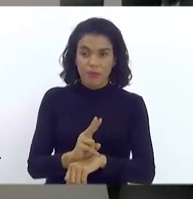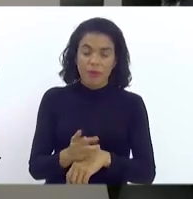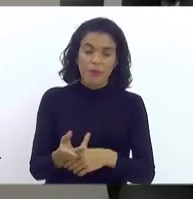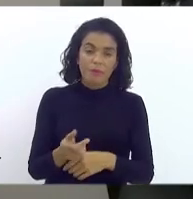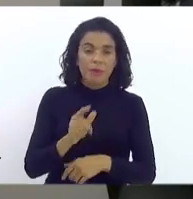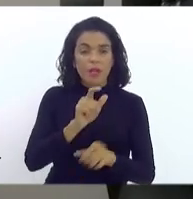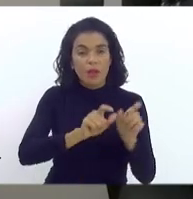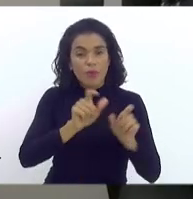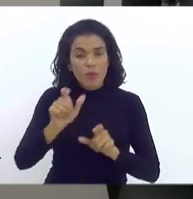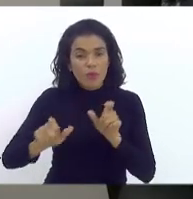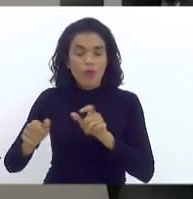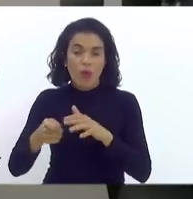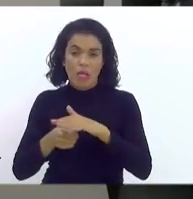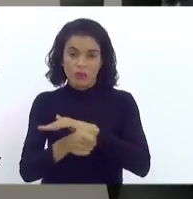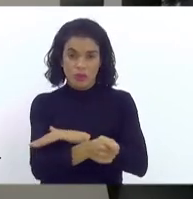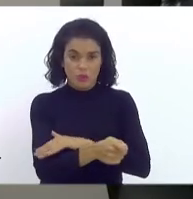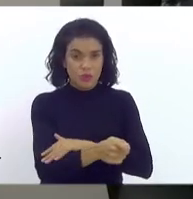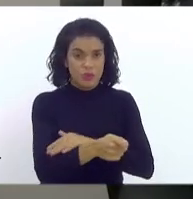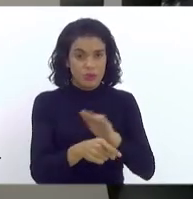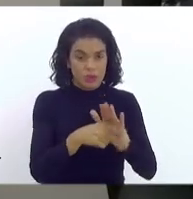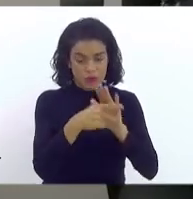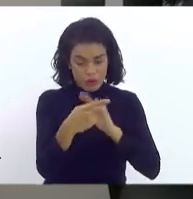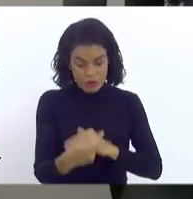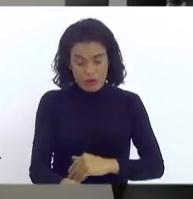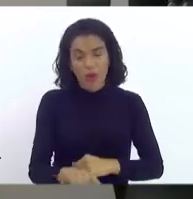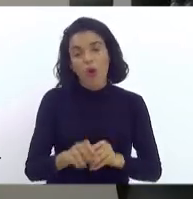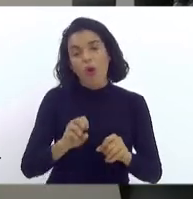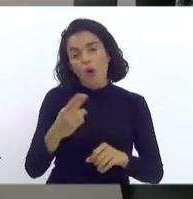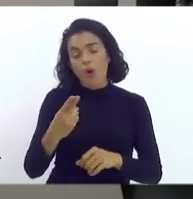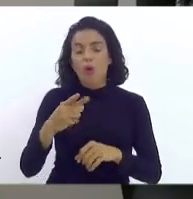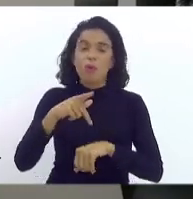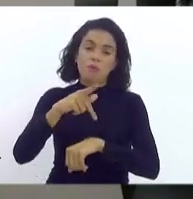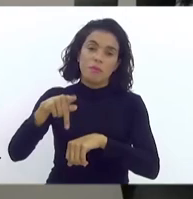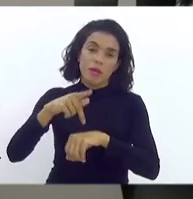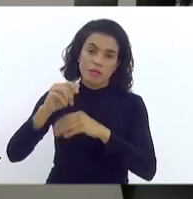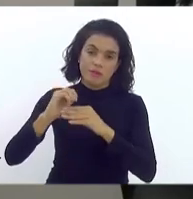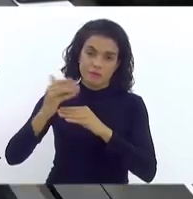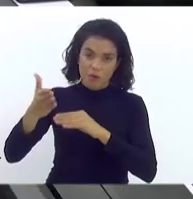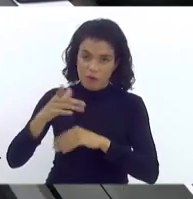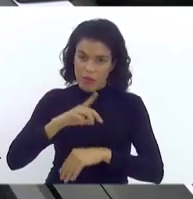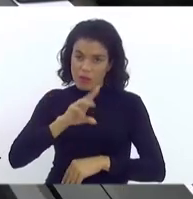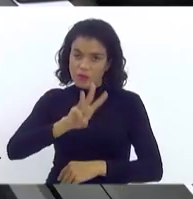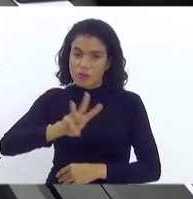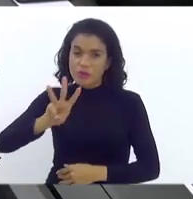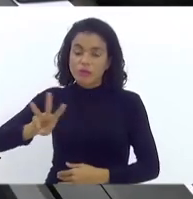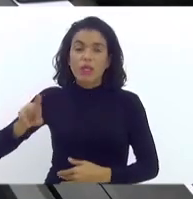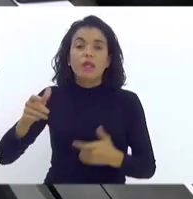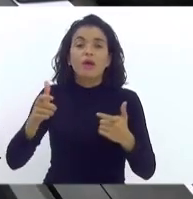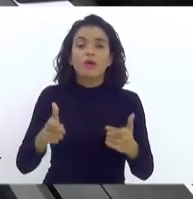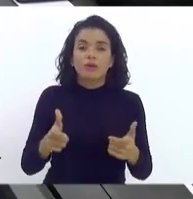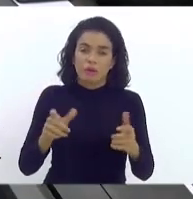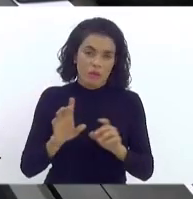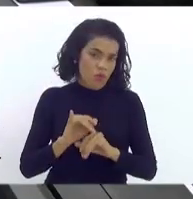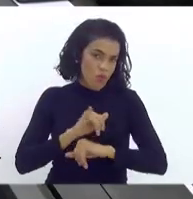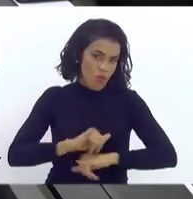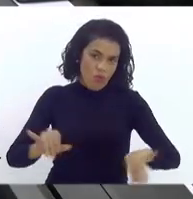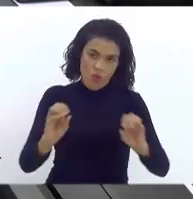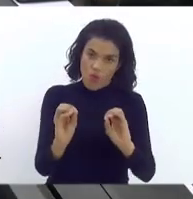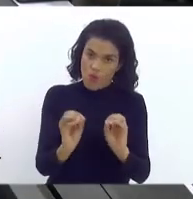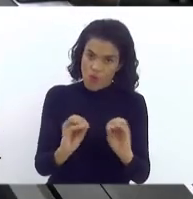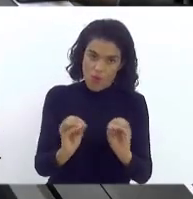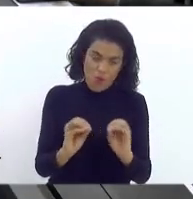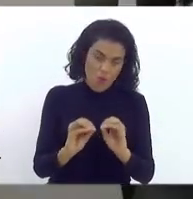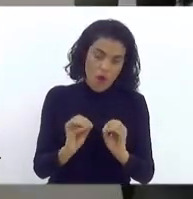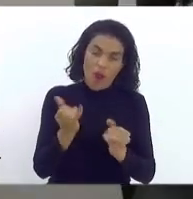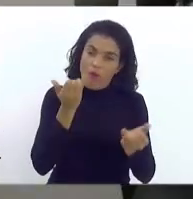pelos acionistas locais como de fora. Né? Mas isso está no site? Tá no... Não, não é divulgado. Não. Isso aí é